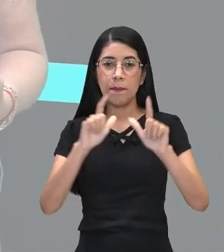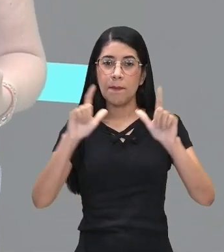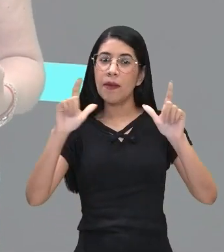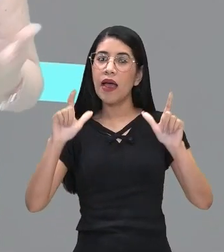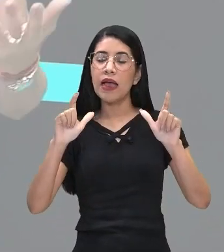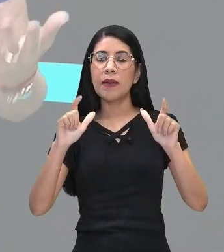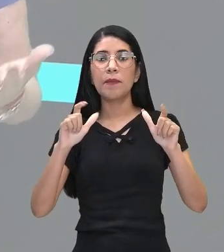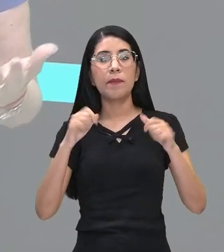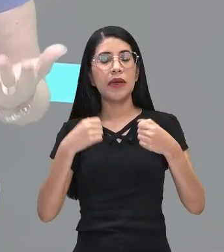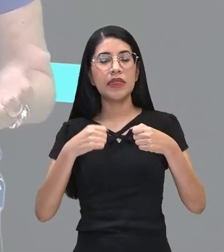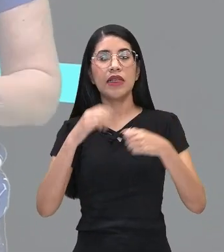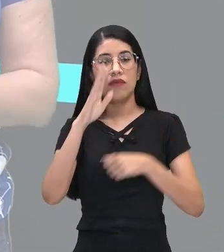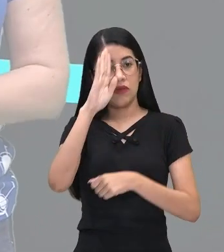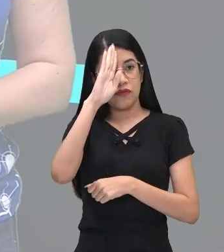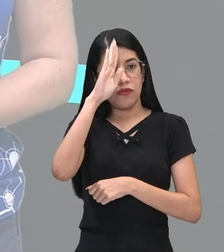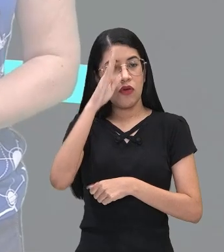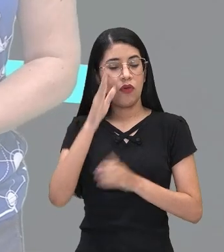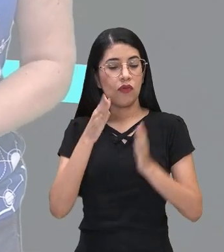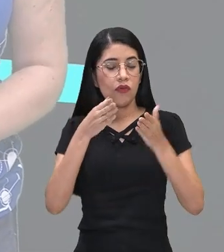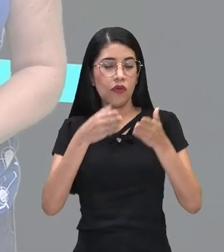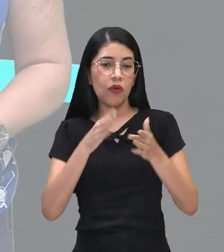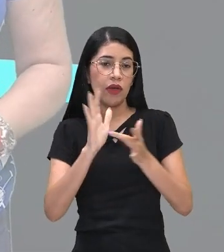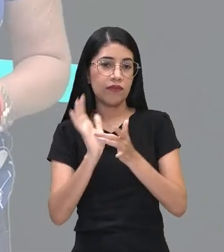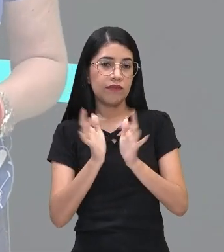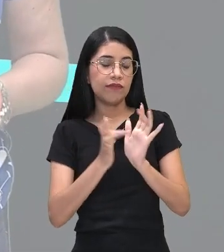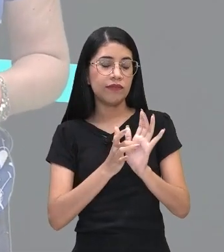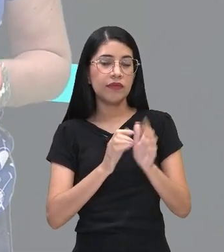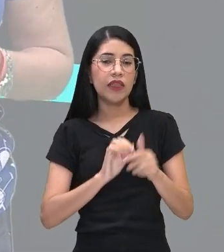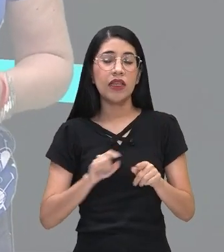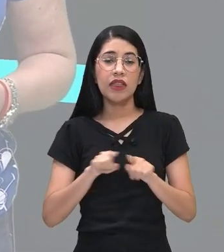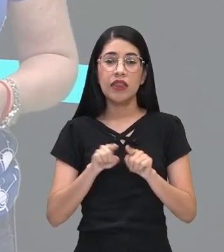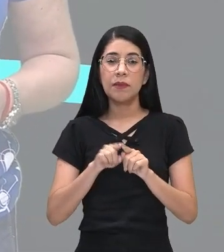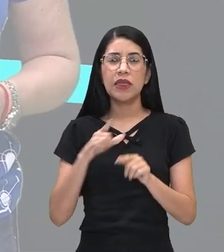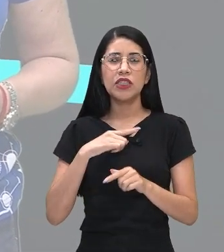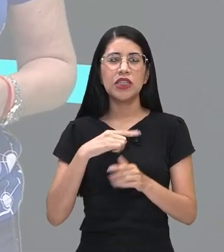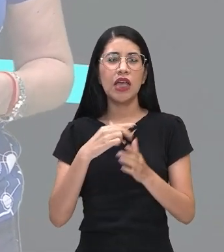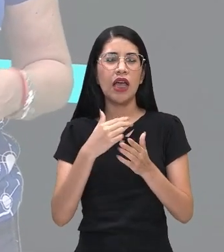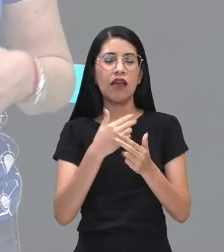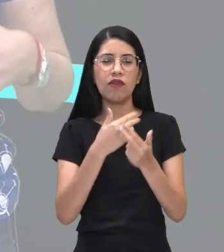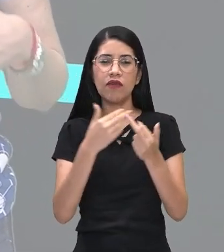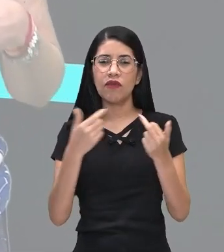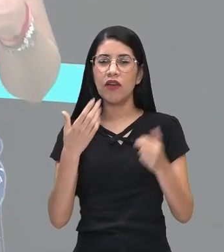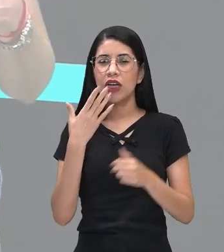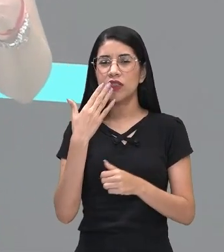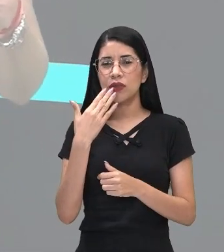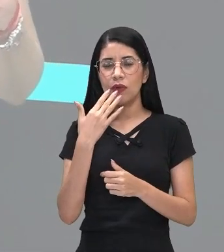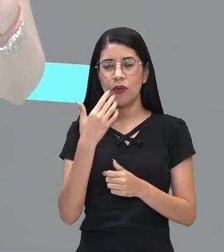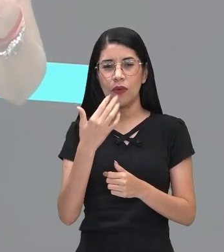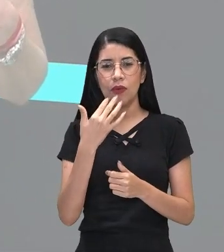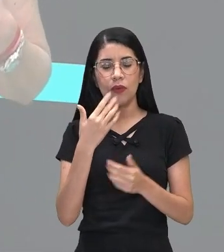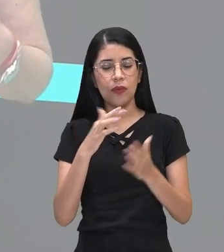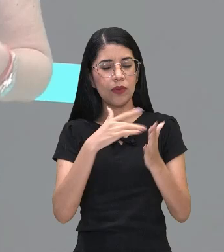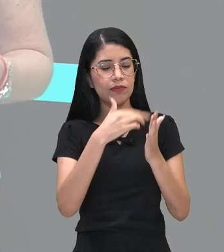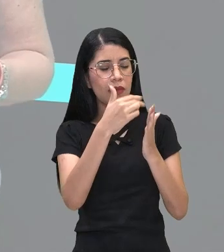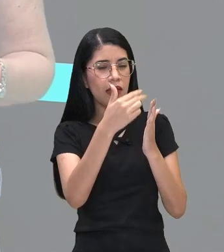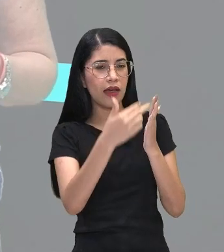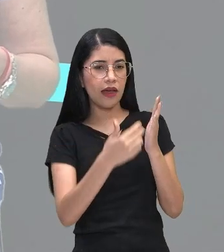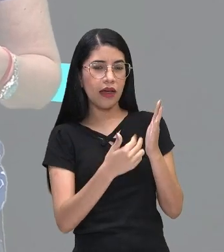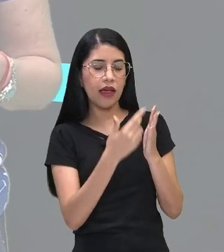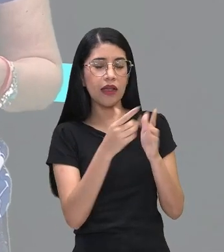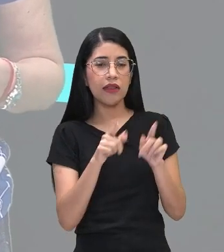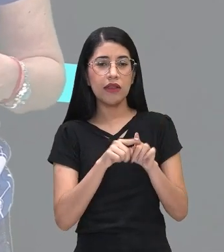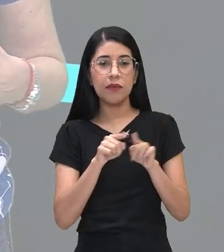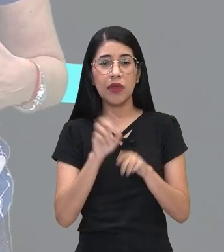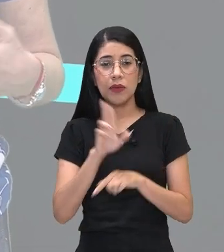que o cercam, como vocês já viram. E também tem o colorismo, ou seja, a aplicação